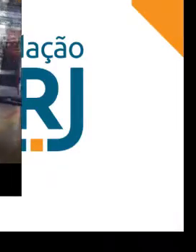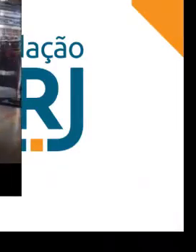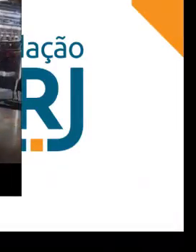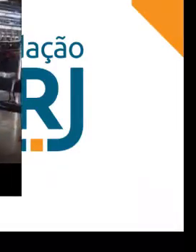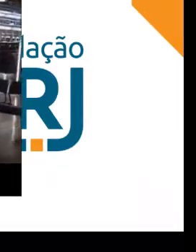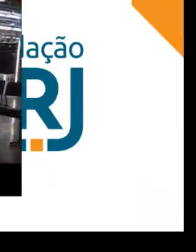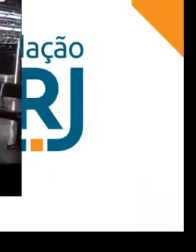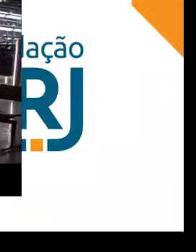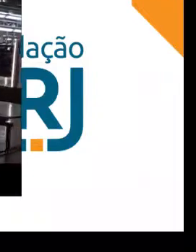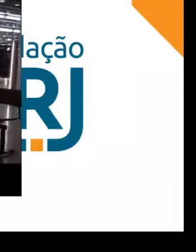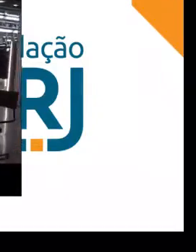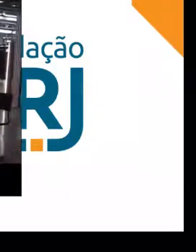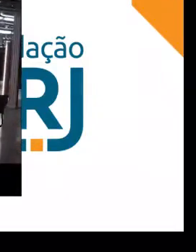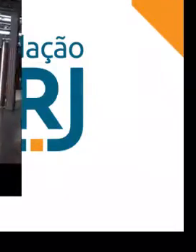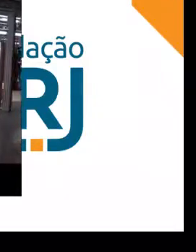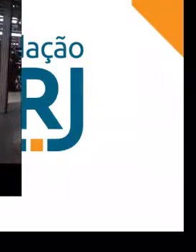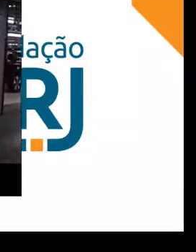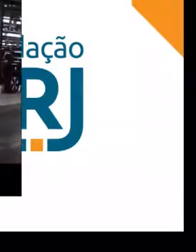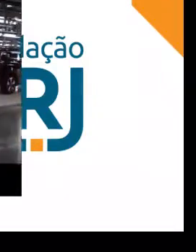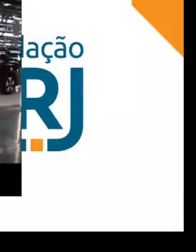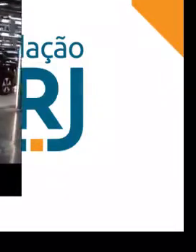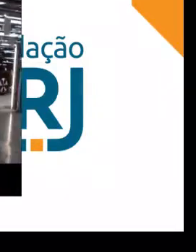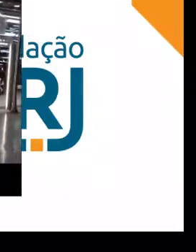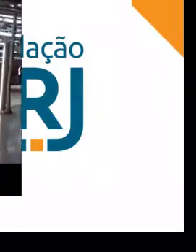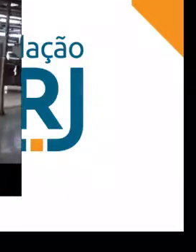E aqui os carros prontinhos.